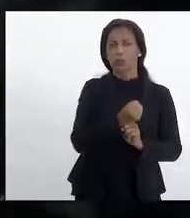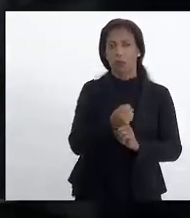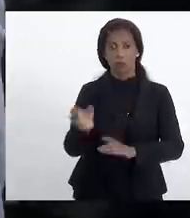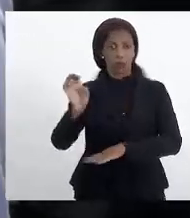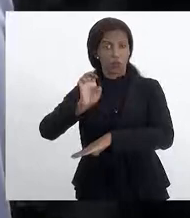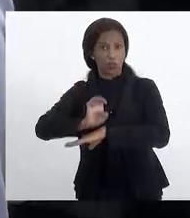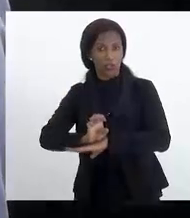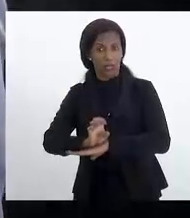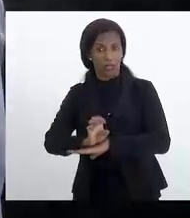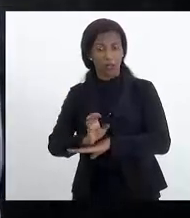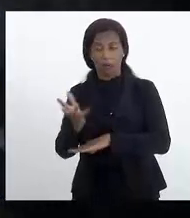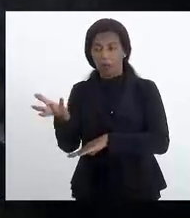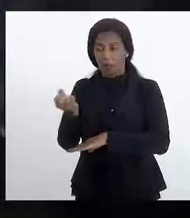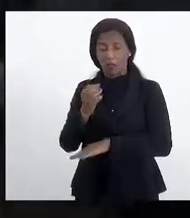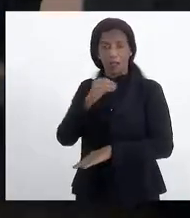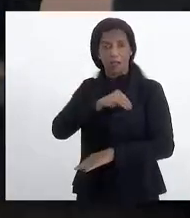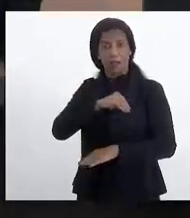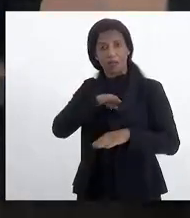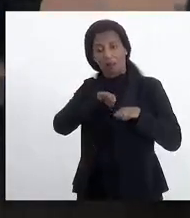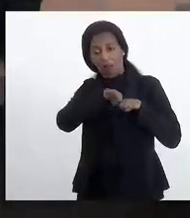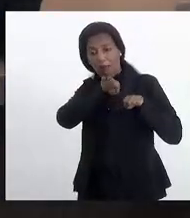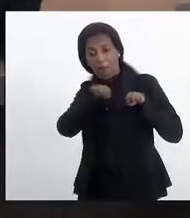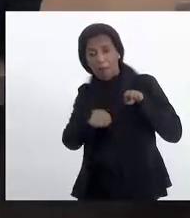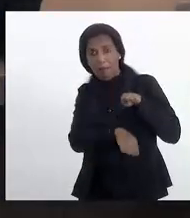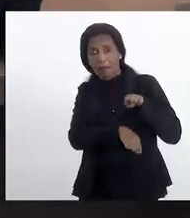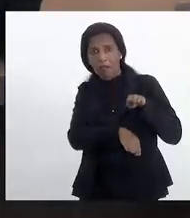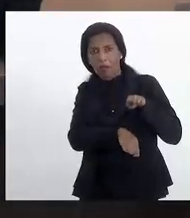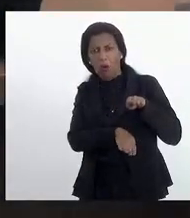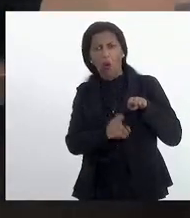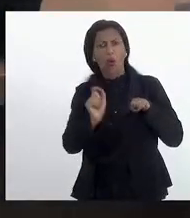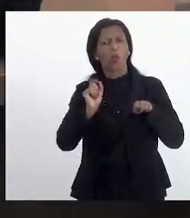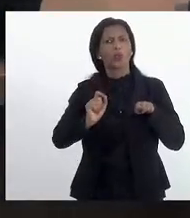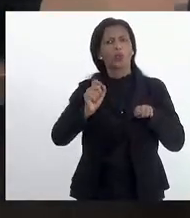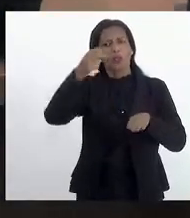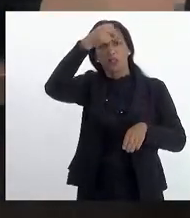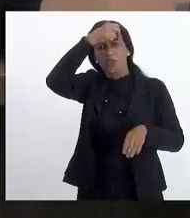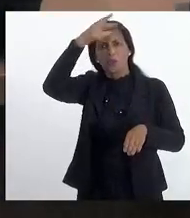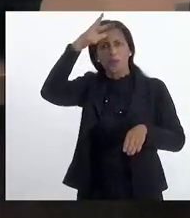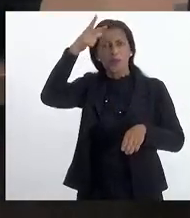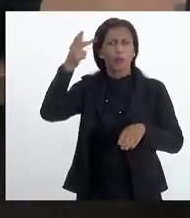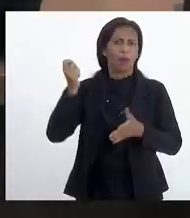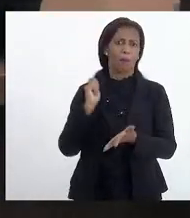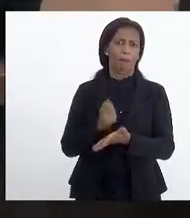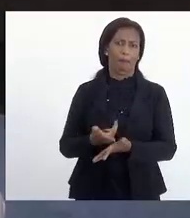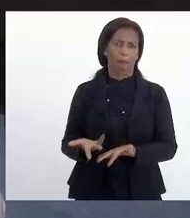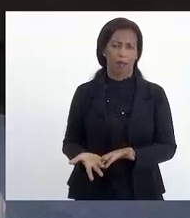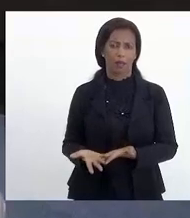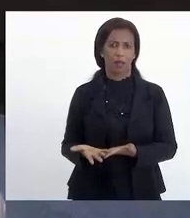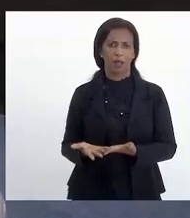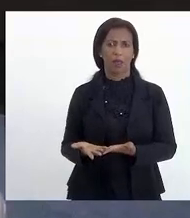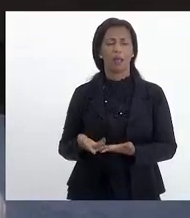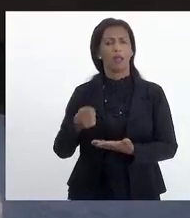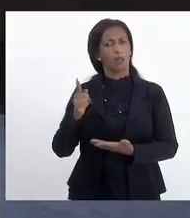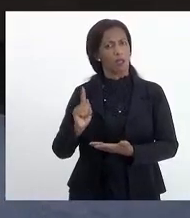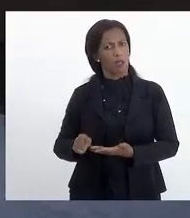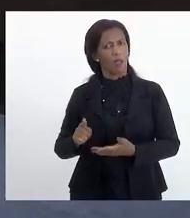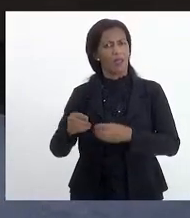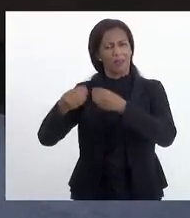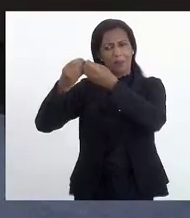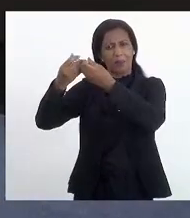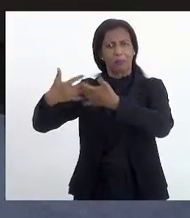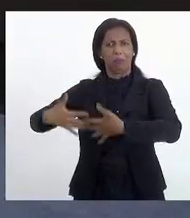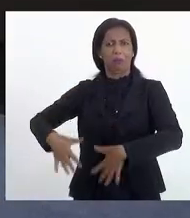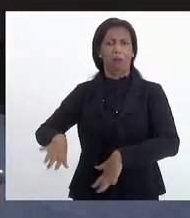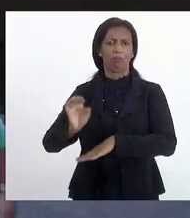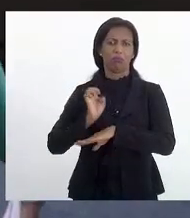estado, recebendo salários menores do que a maior parte das prefeituras chega a pagar. É um processo realmente de desmonte e